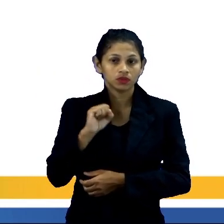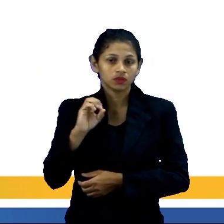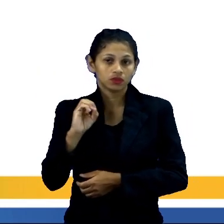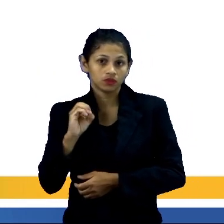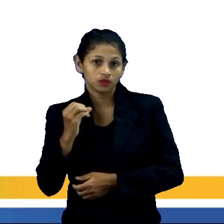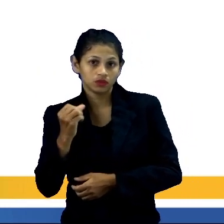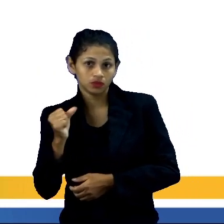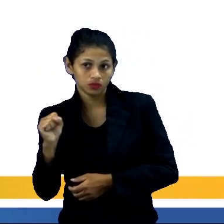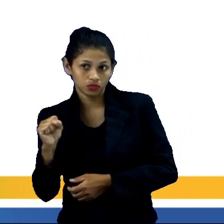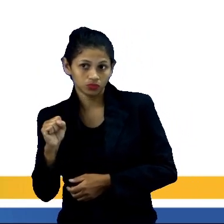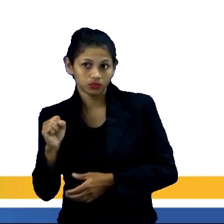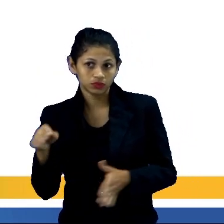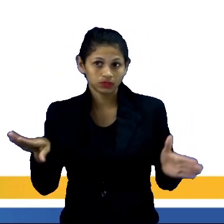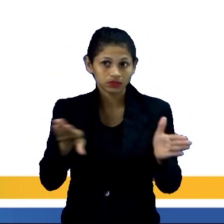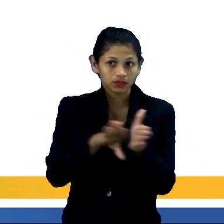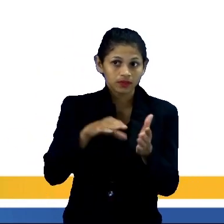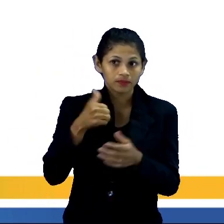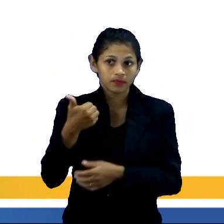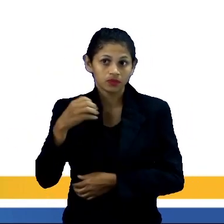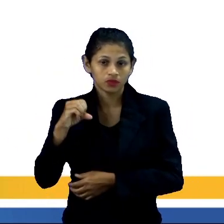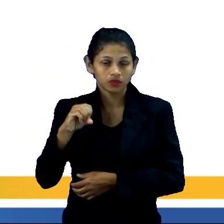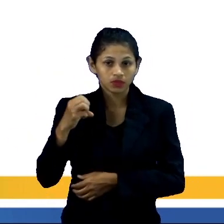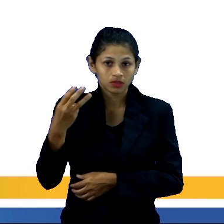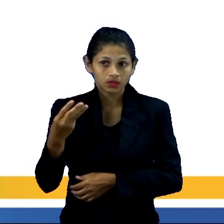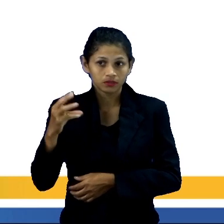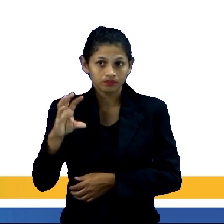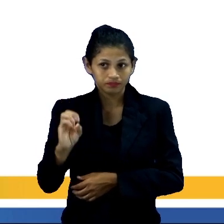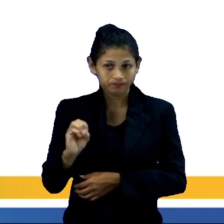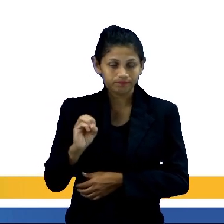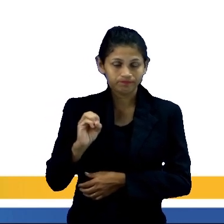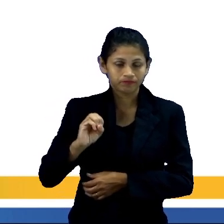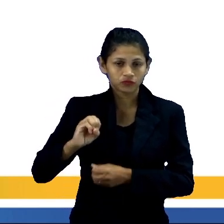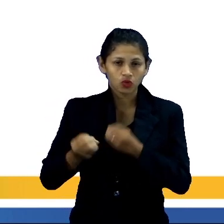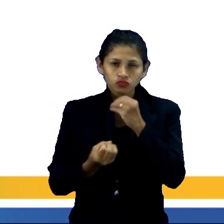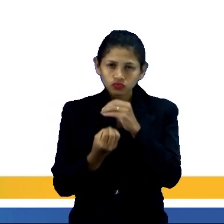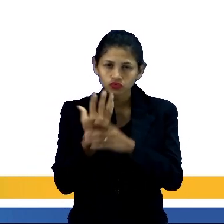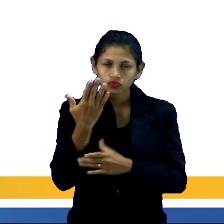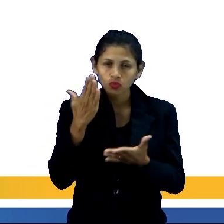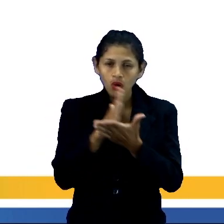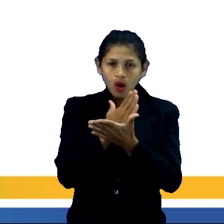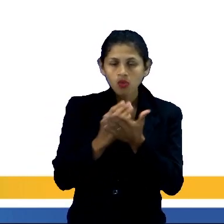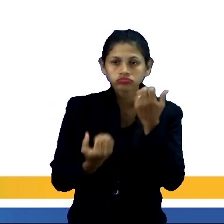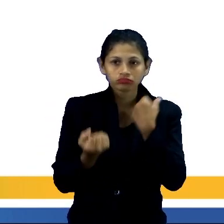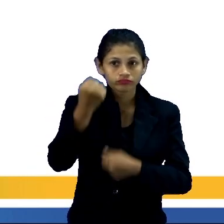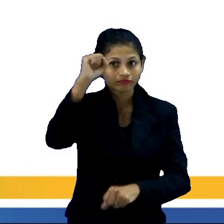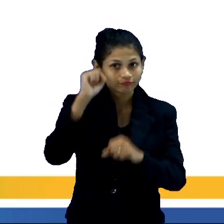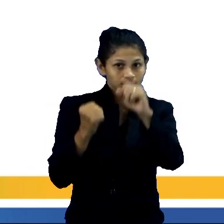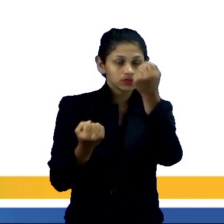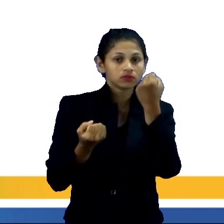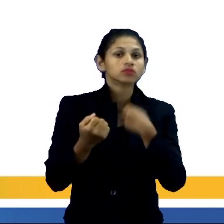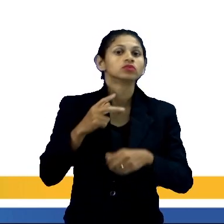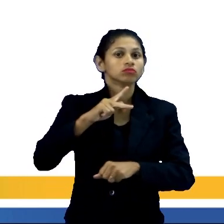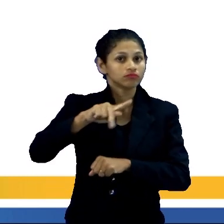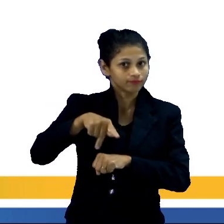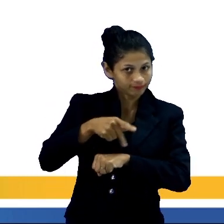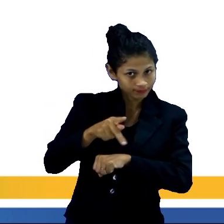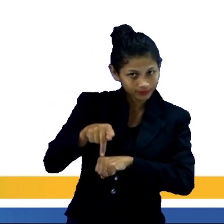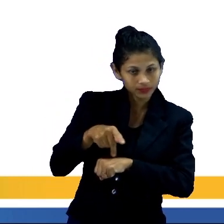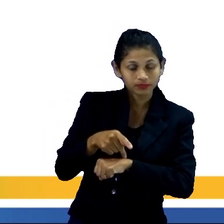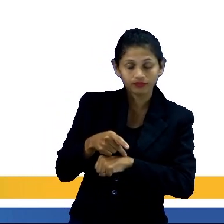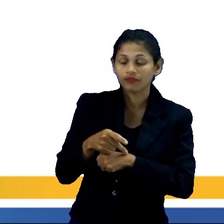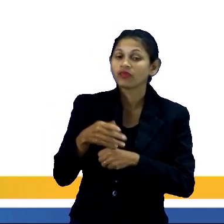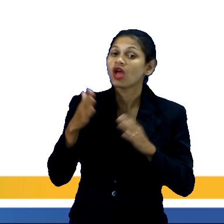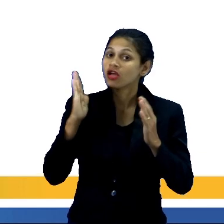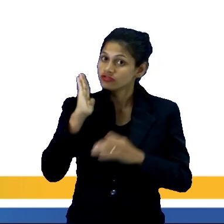1930, quando houve a implantação de algumas indústrias no país. Observe que aqui, nesse segundo período, já começaram a